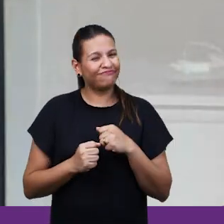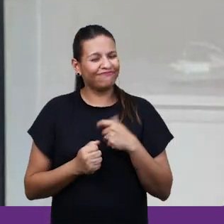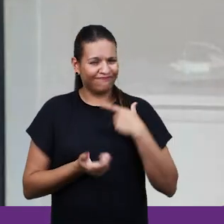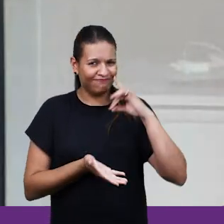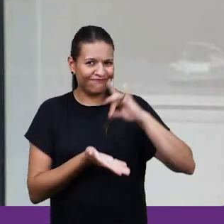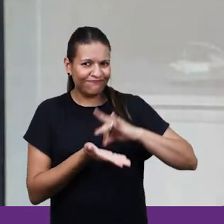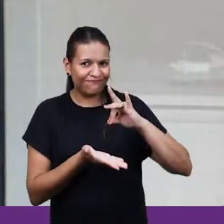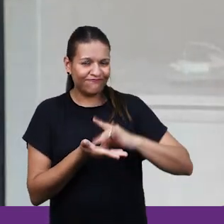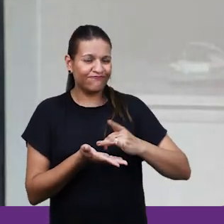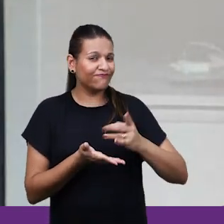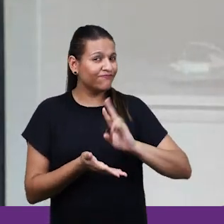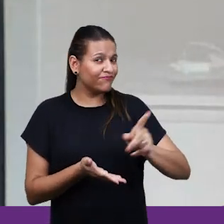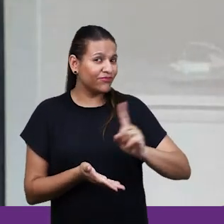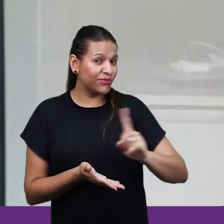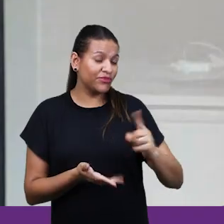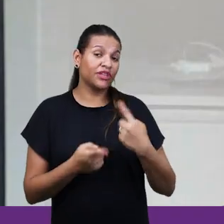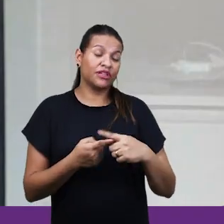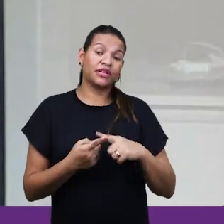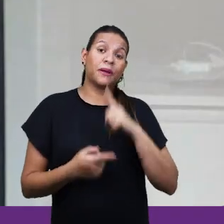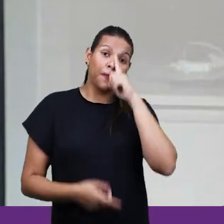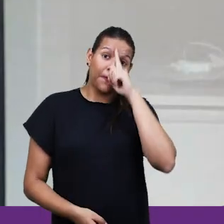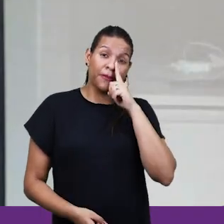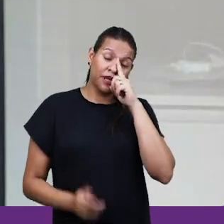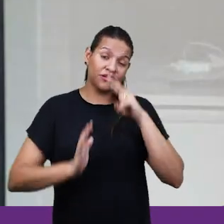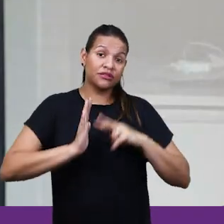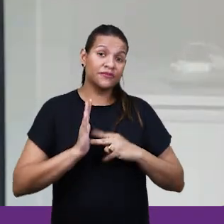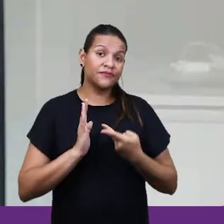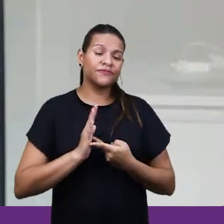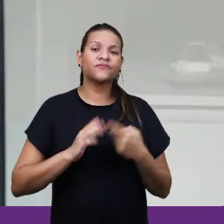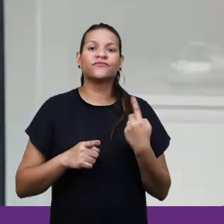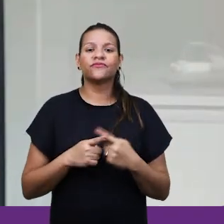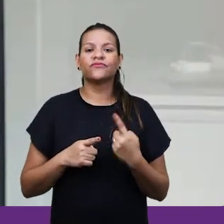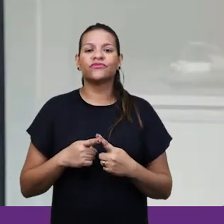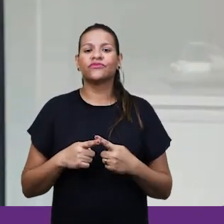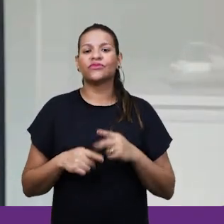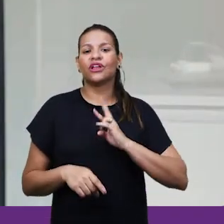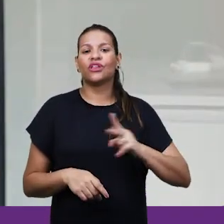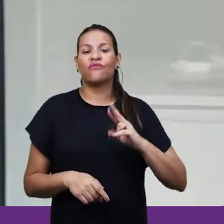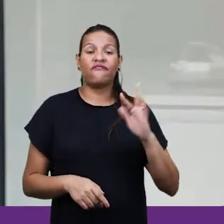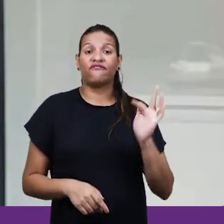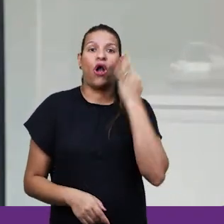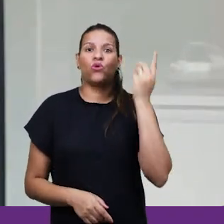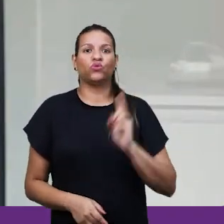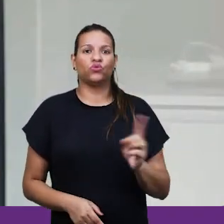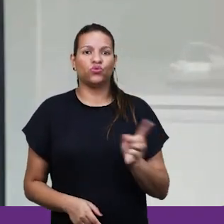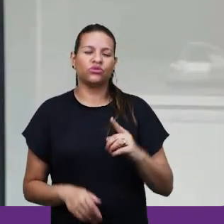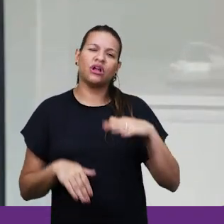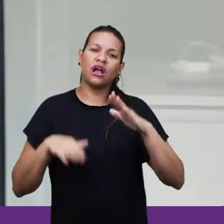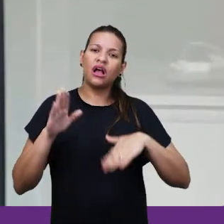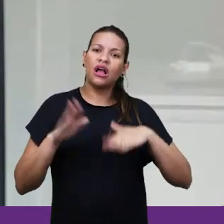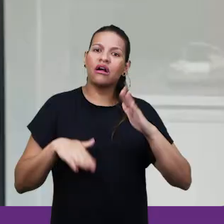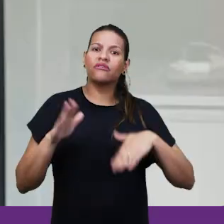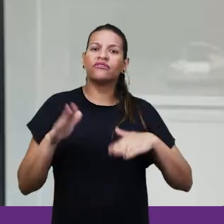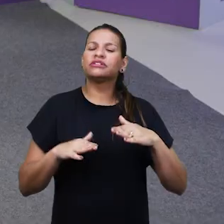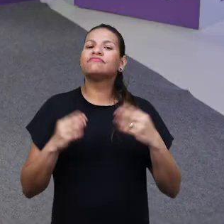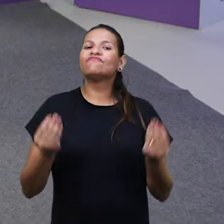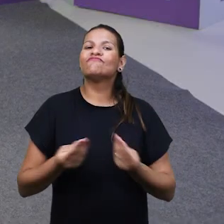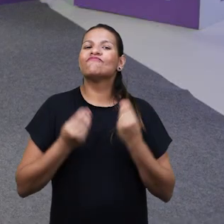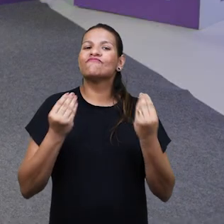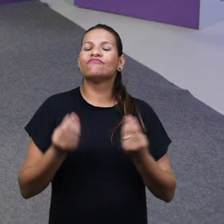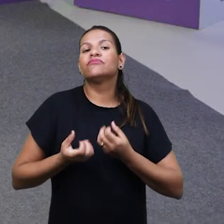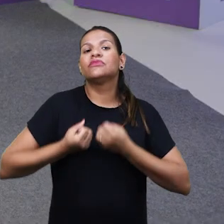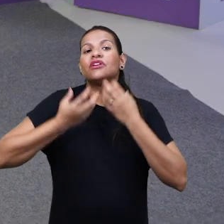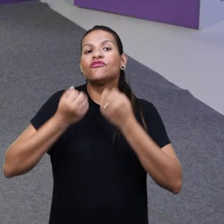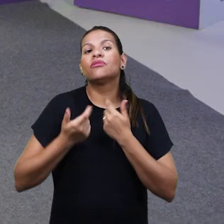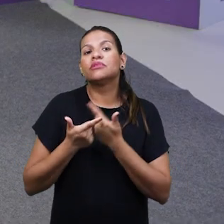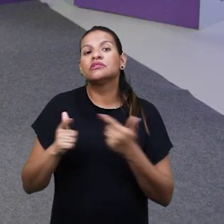que o perigo está justamente no fato de que nem sempre é algo muito falso. Muitas vezes a desinformação ela vem a